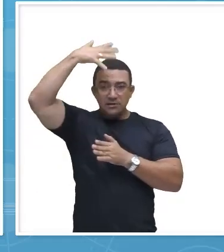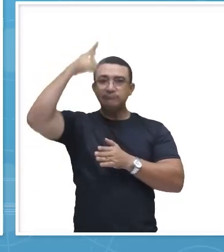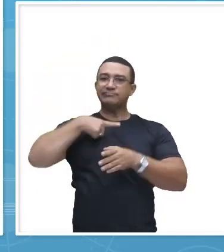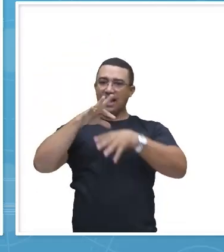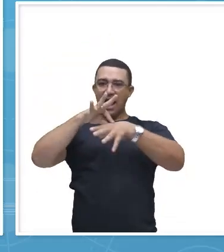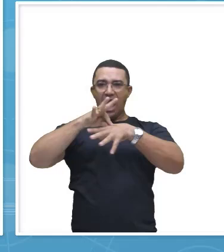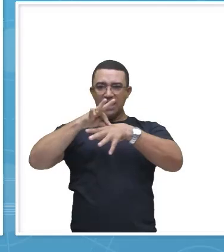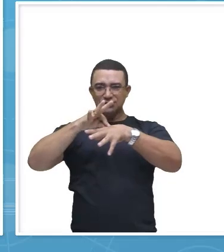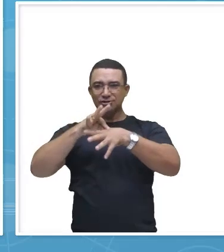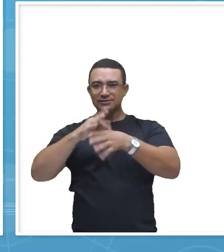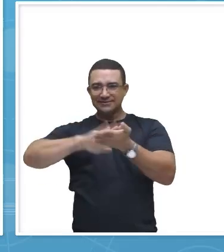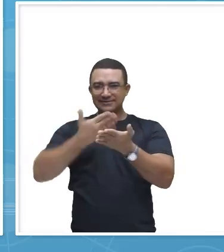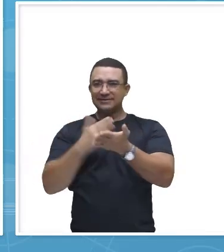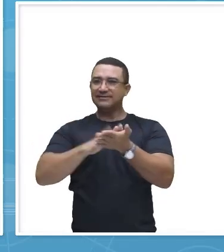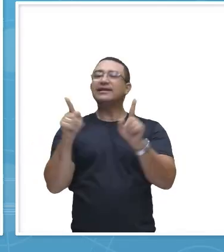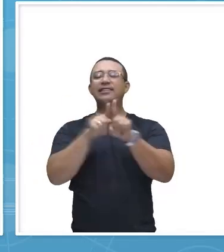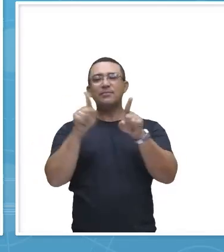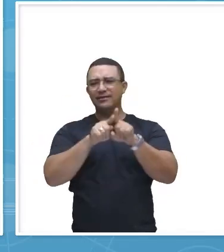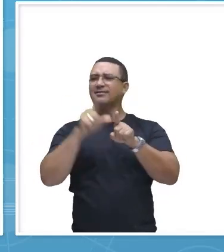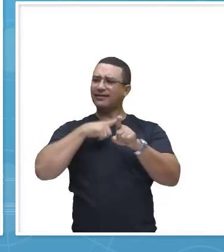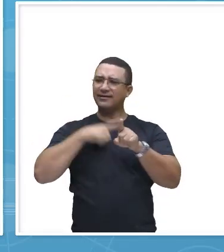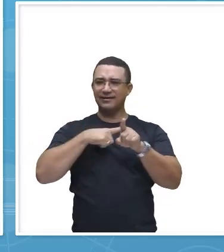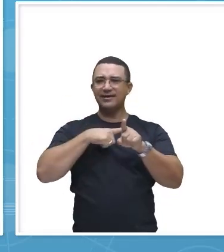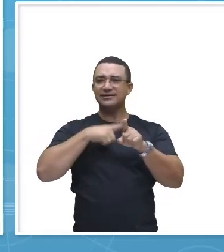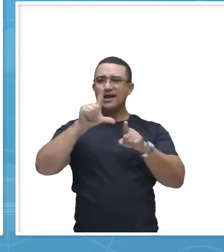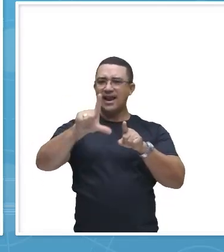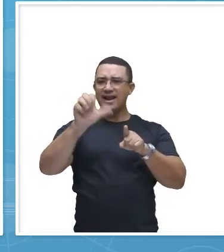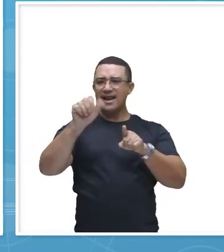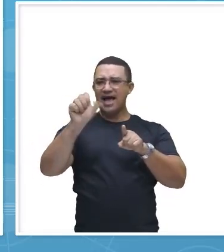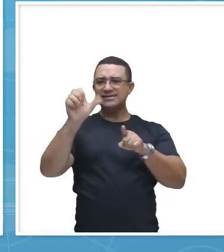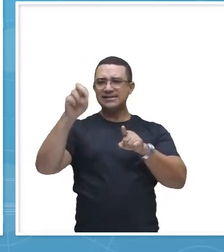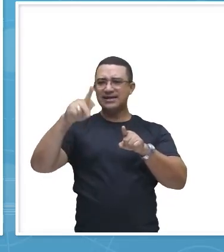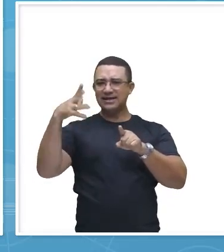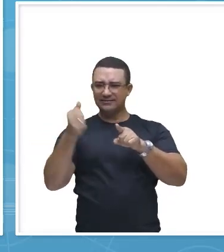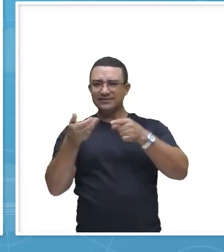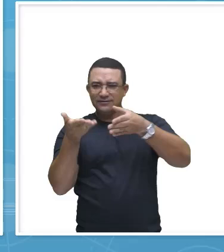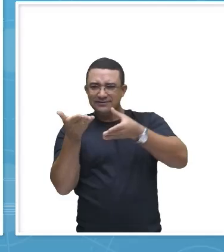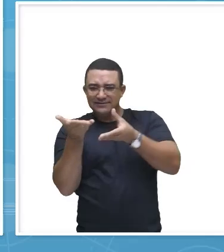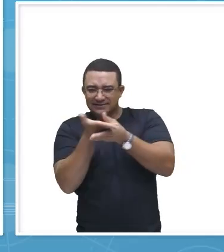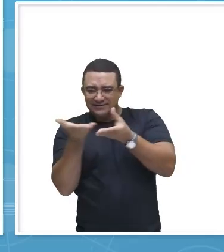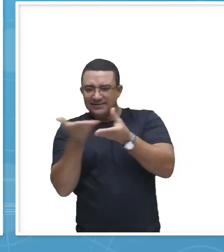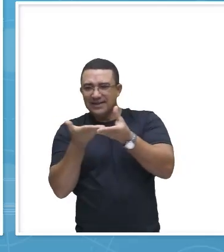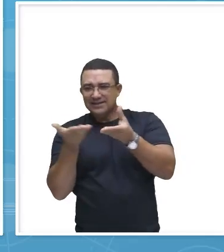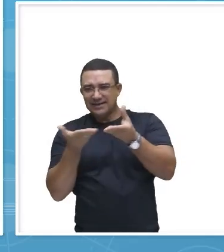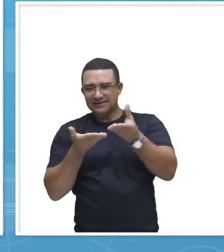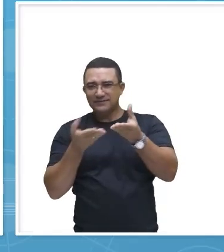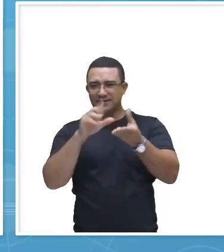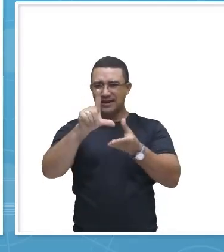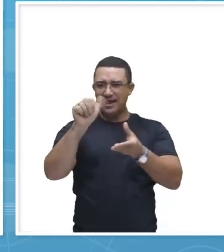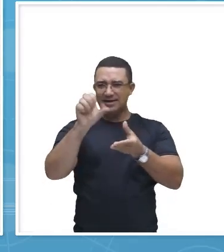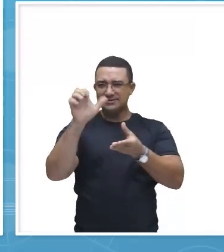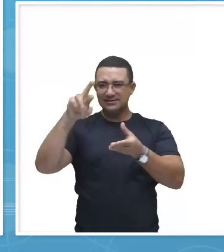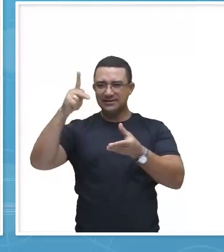assada e temos aí lasanha. Olha, essa hora da manhã nós já estamos falando de comida, essa hora do dia estamos falando de comida, né? Isso é bom. Quando a gente